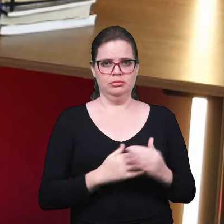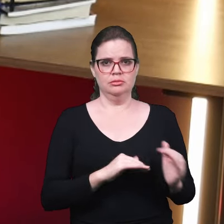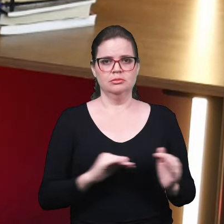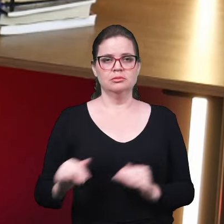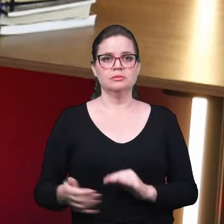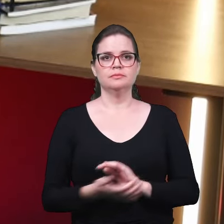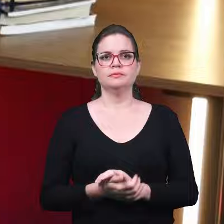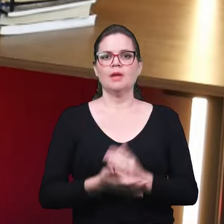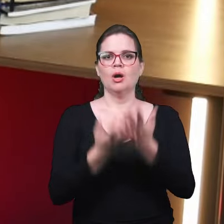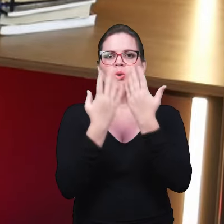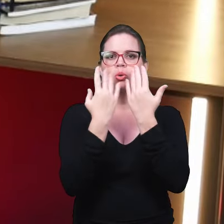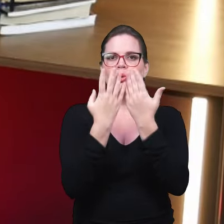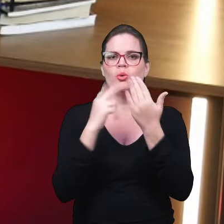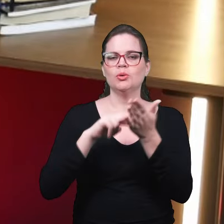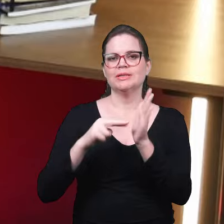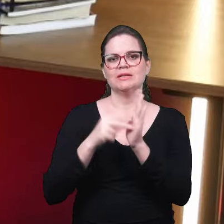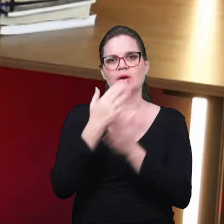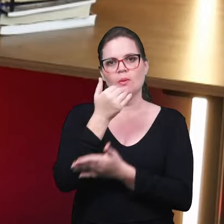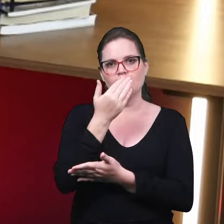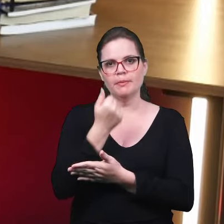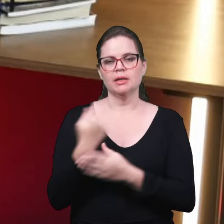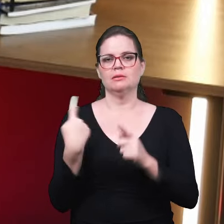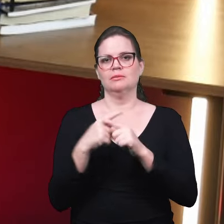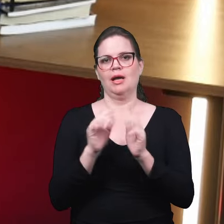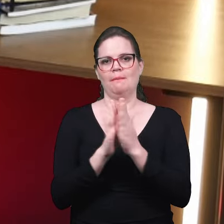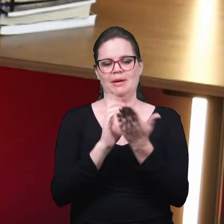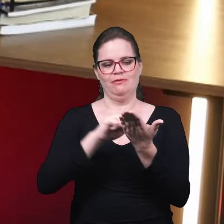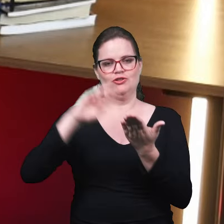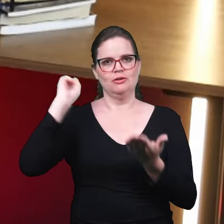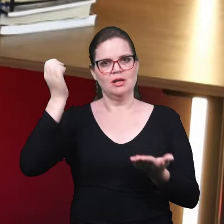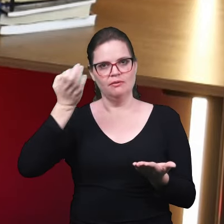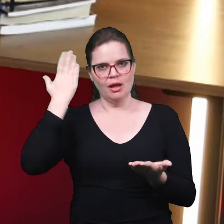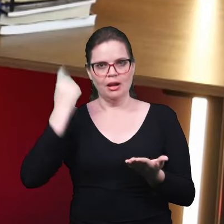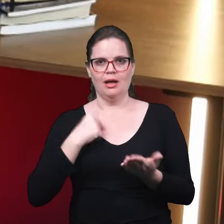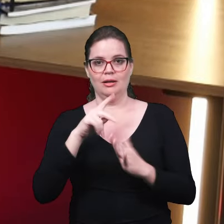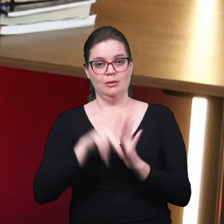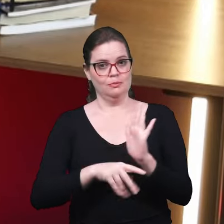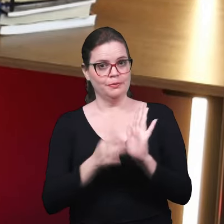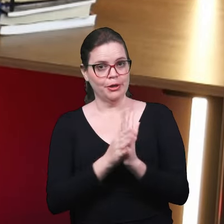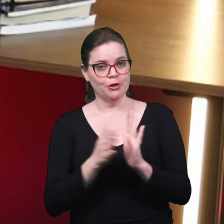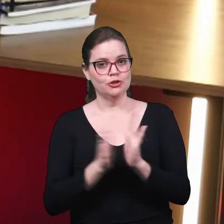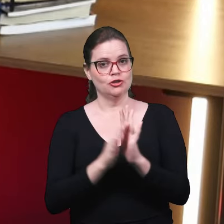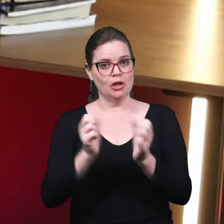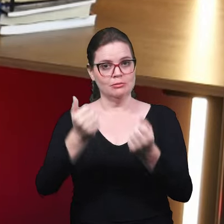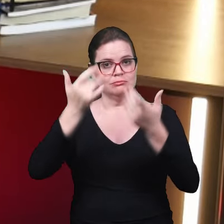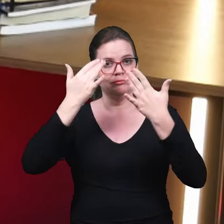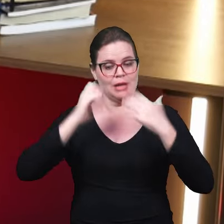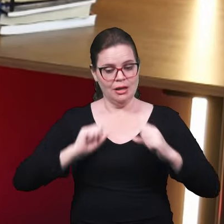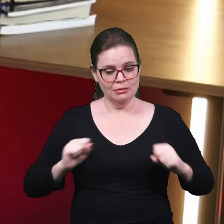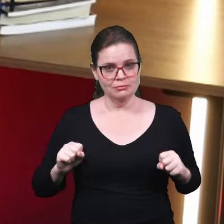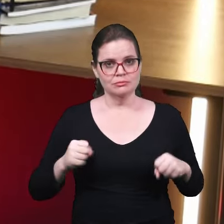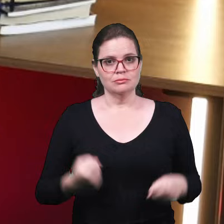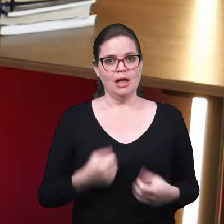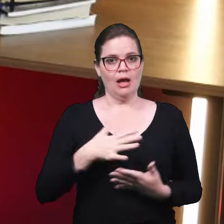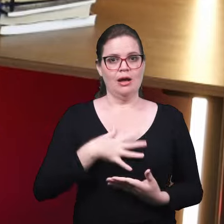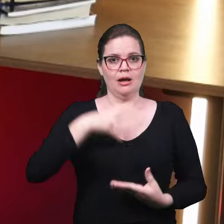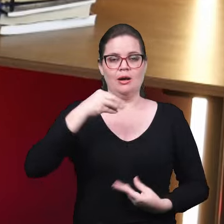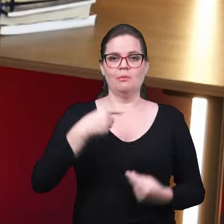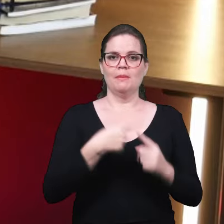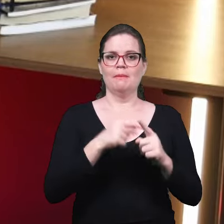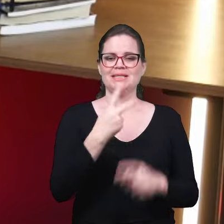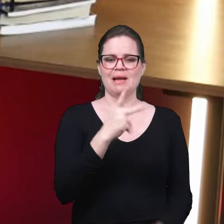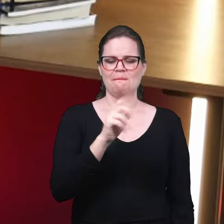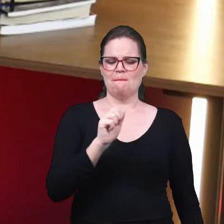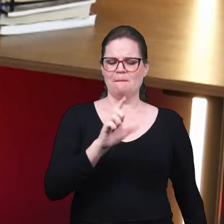O trigo fala do alimento, da palavra revelada, de um projeto, né? De um Deus que alimenta a alma do homem, mas a palha é o